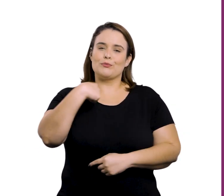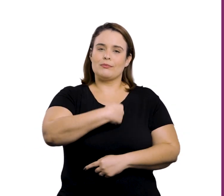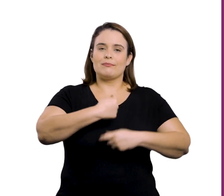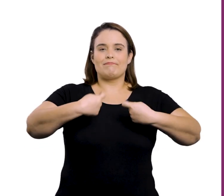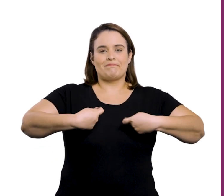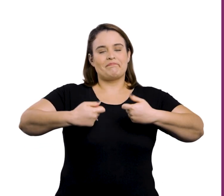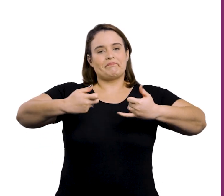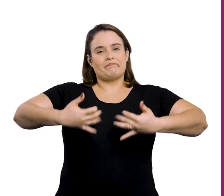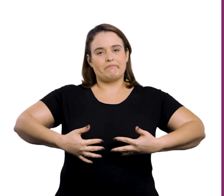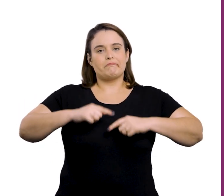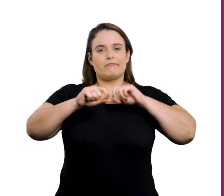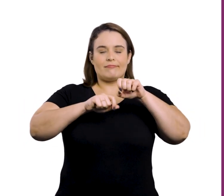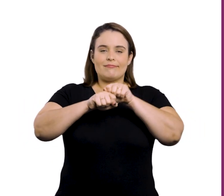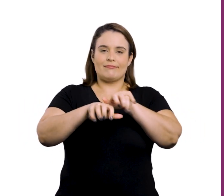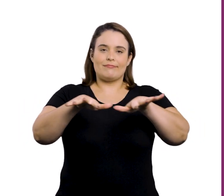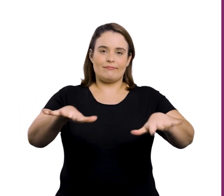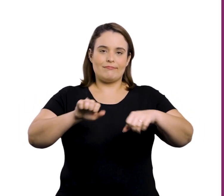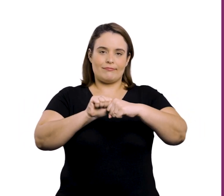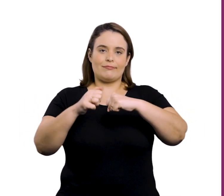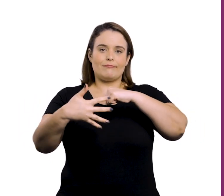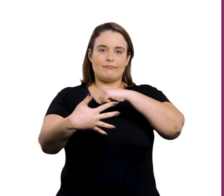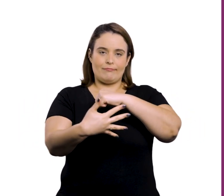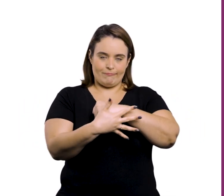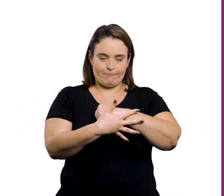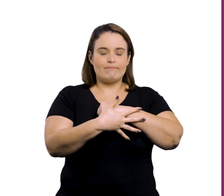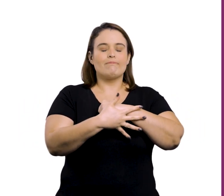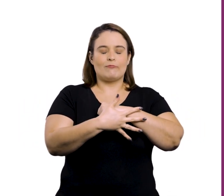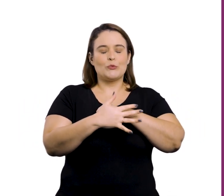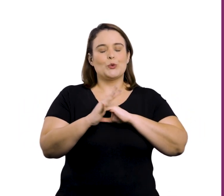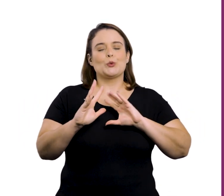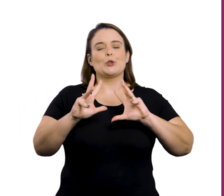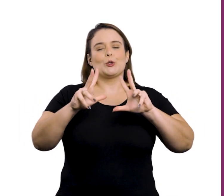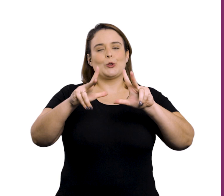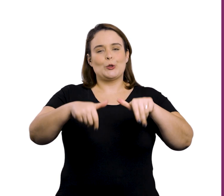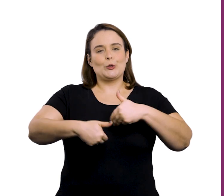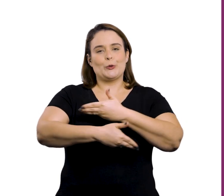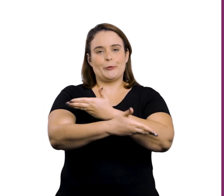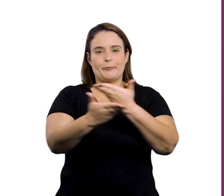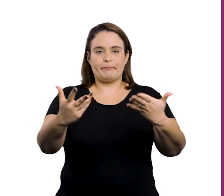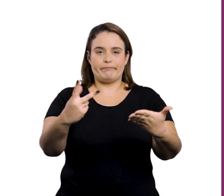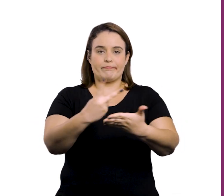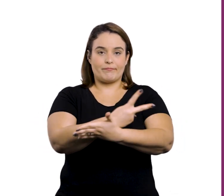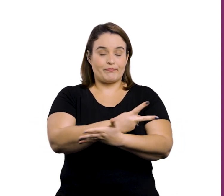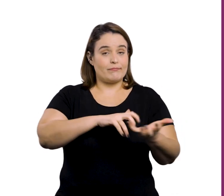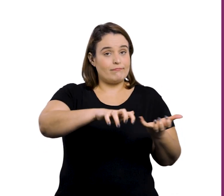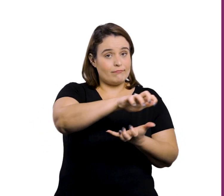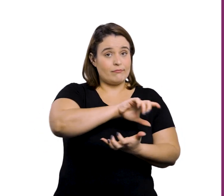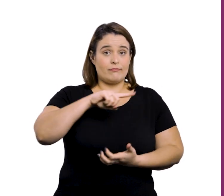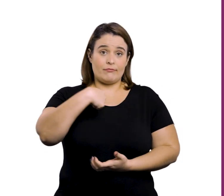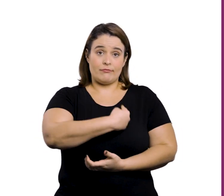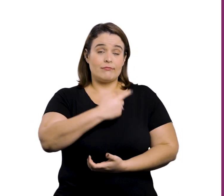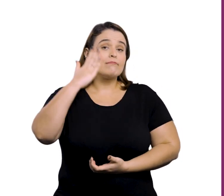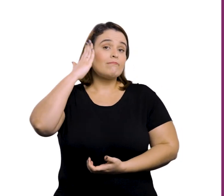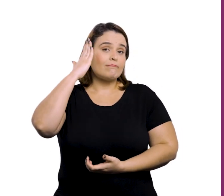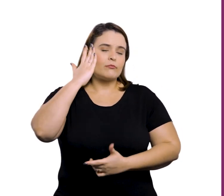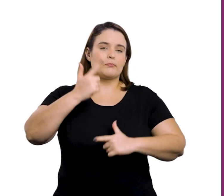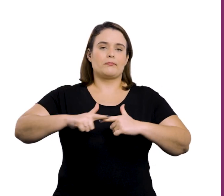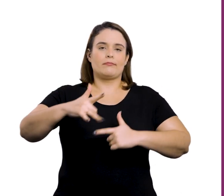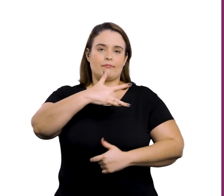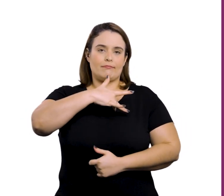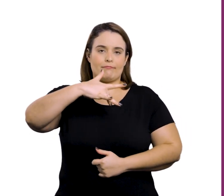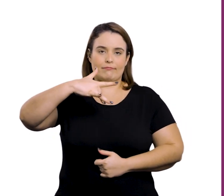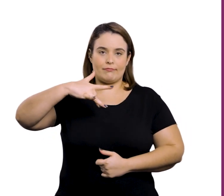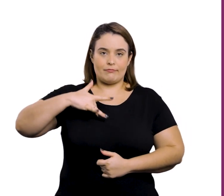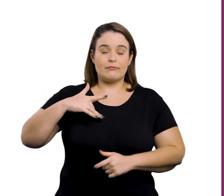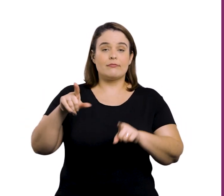de ser se não mencionássemos a pandemia de Covid-19 que acomete a todas e todos. A crise, nós